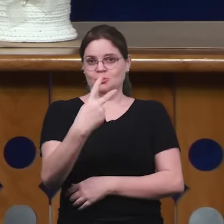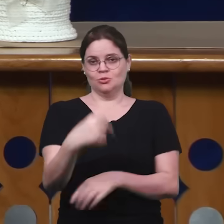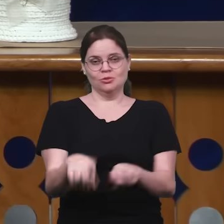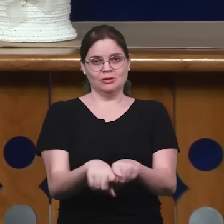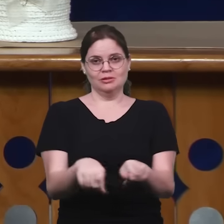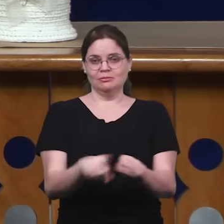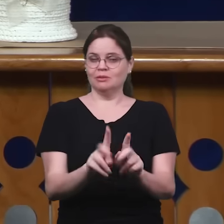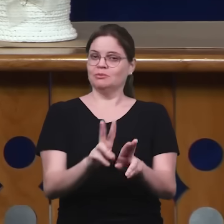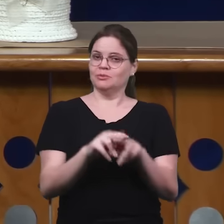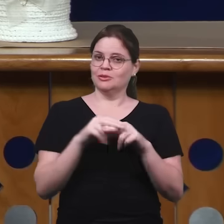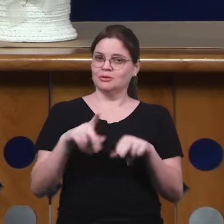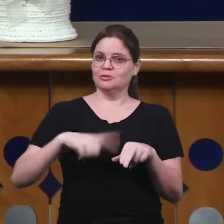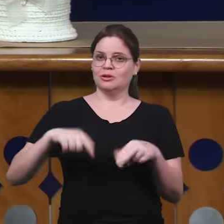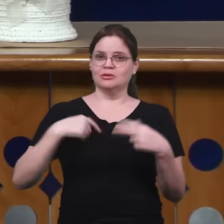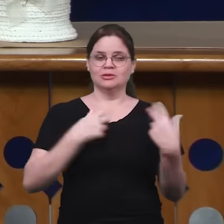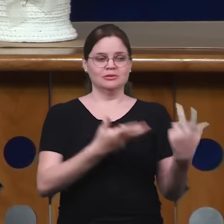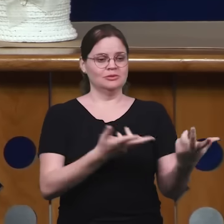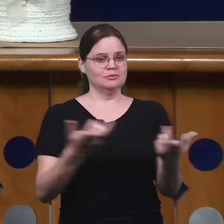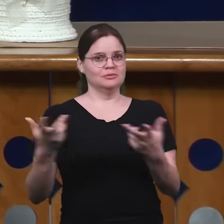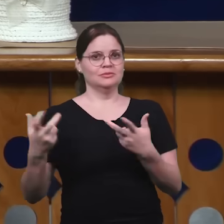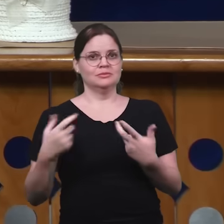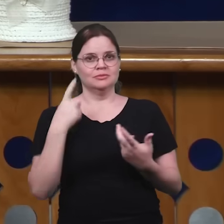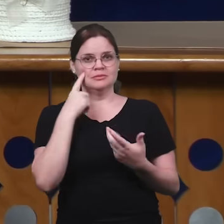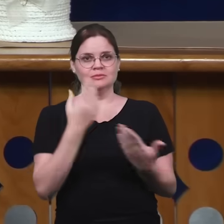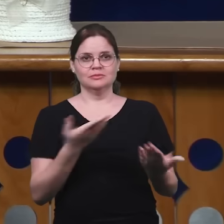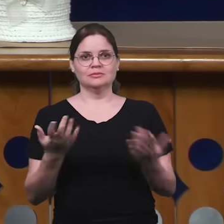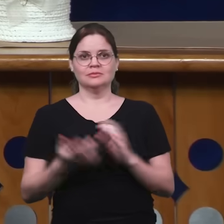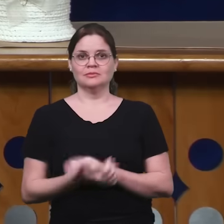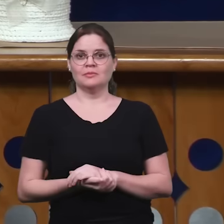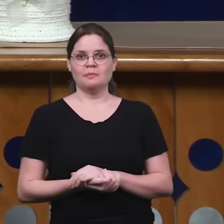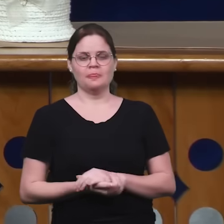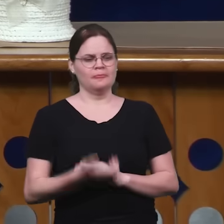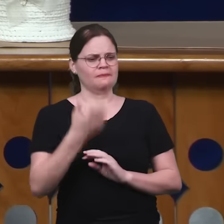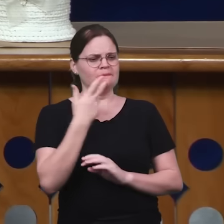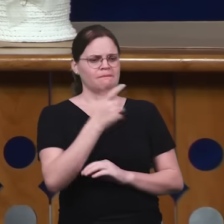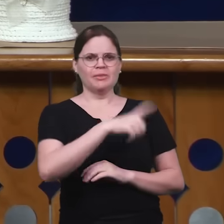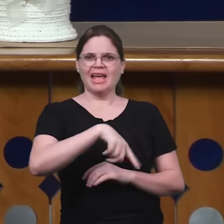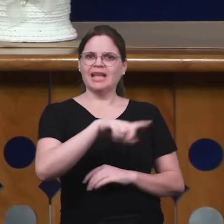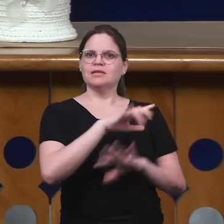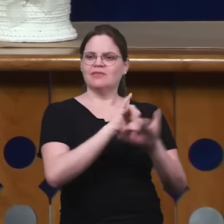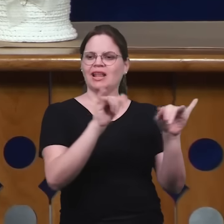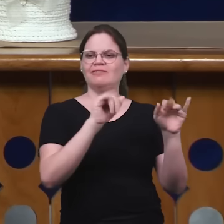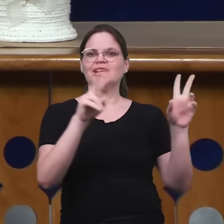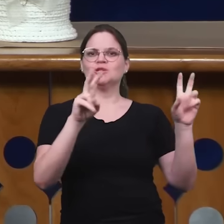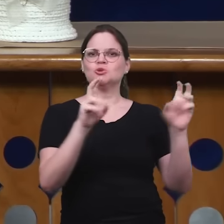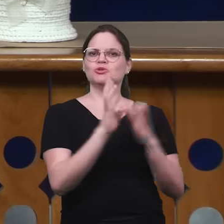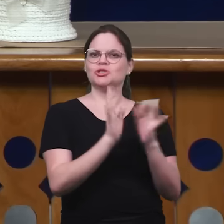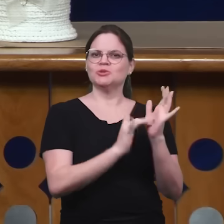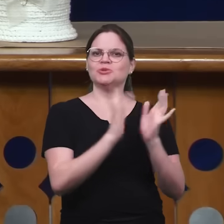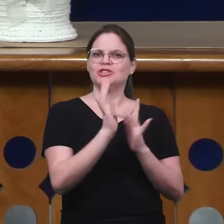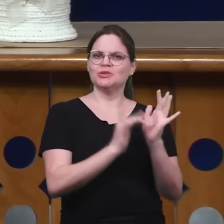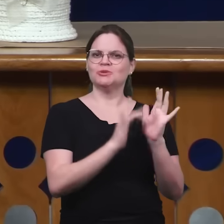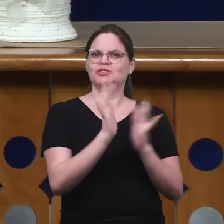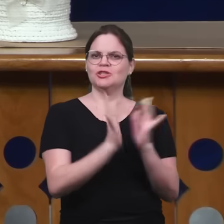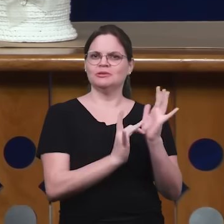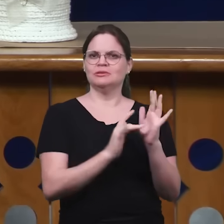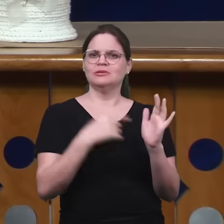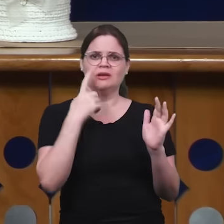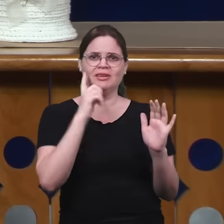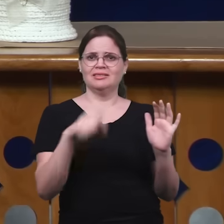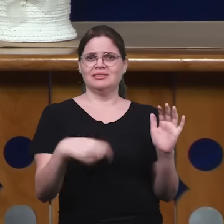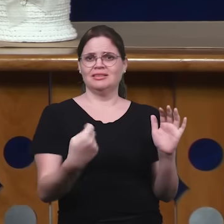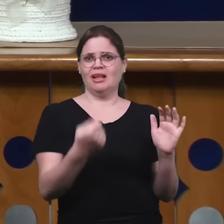hoje nós vemos a situação, o quadro. Fala-se tanto de Jesus, não é verdade? Em toda parte você vê as pessoas falando de